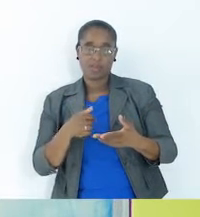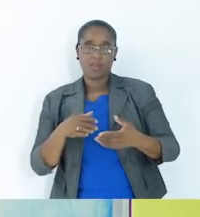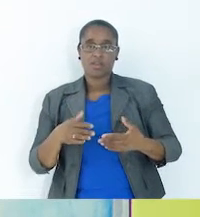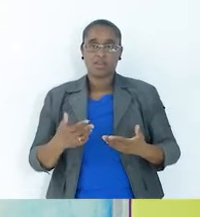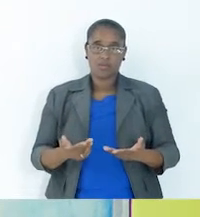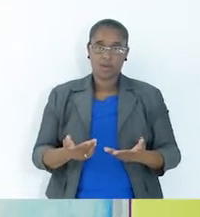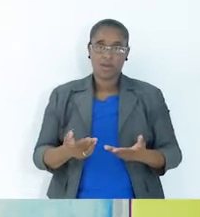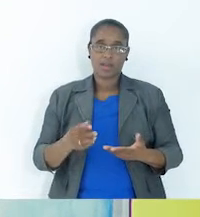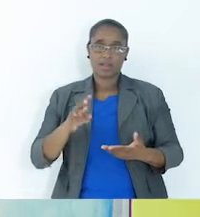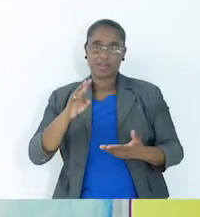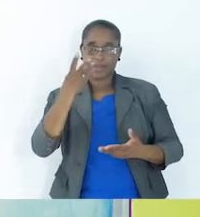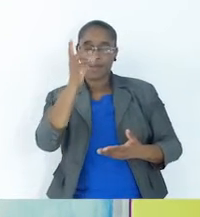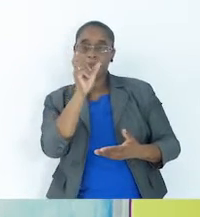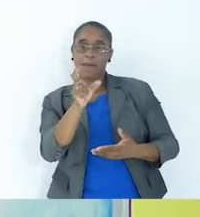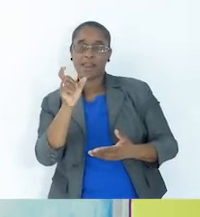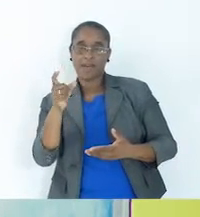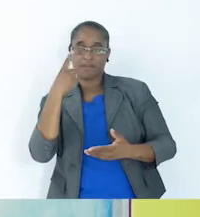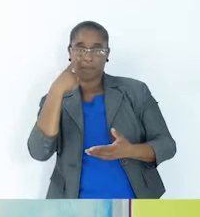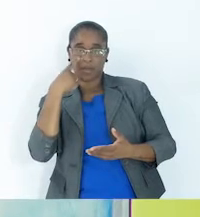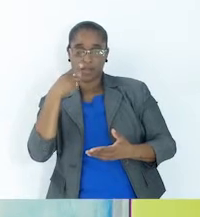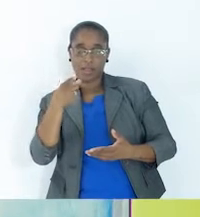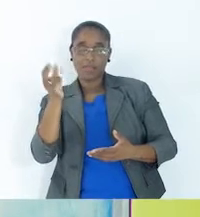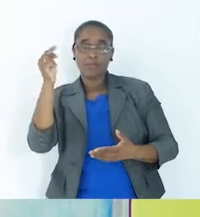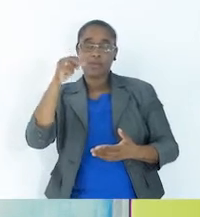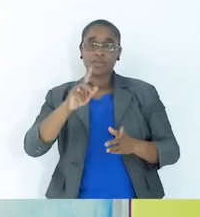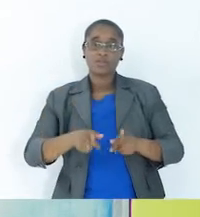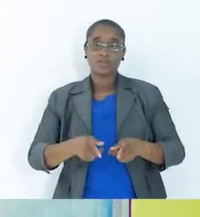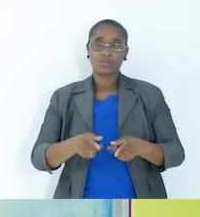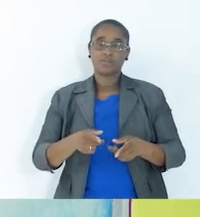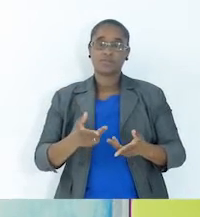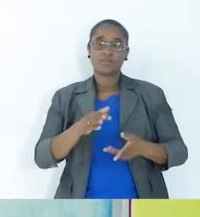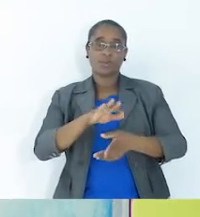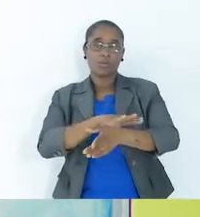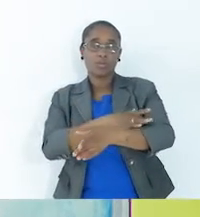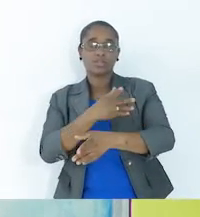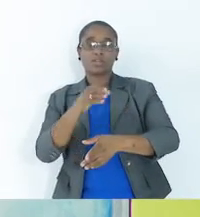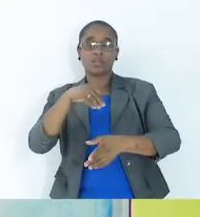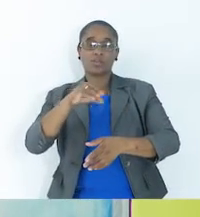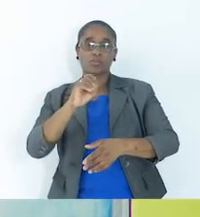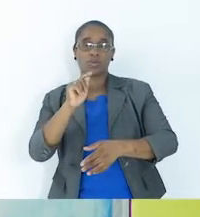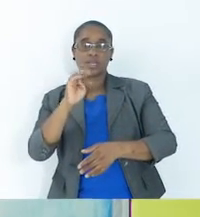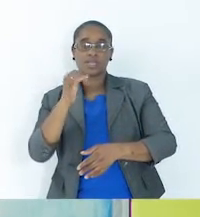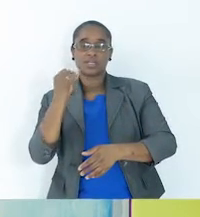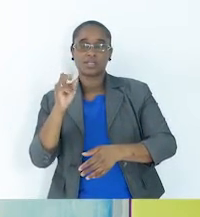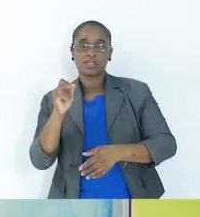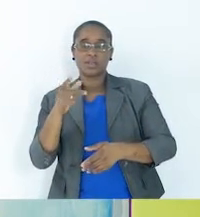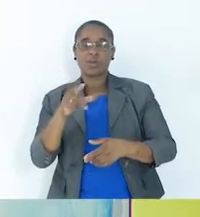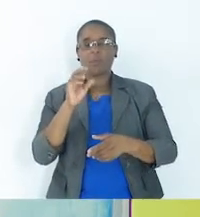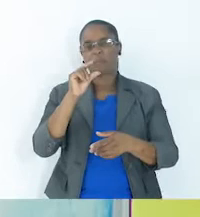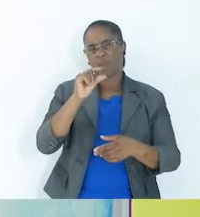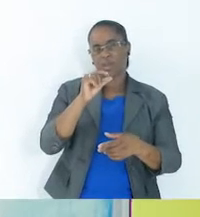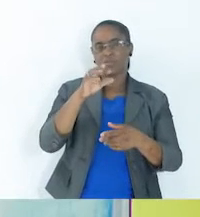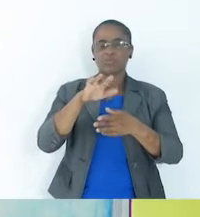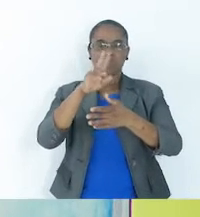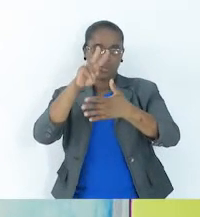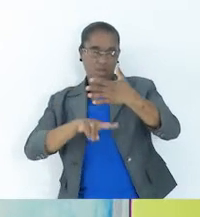é a terceira palavra que aparece logo à entrada? Poesia. Isso mesmo. Agora temos um pequeno texto, que é uma poesia, para a